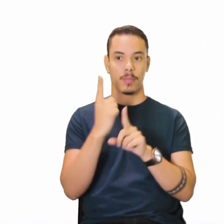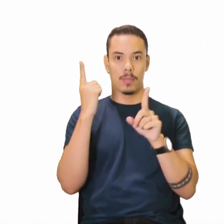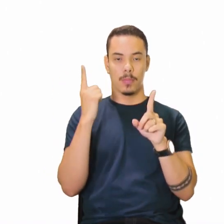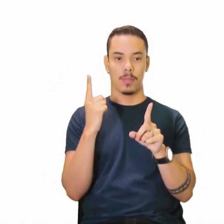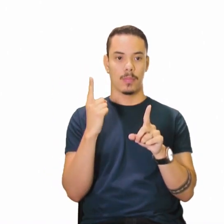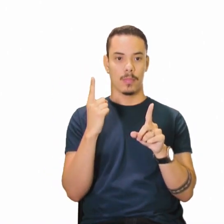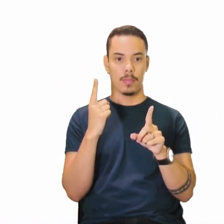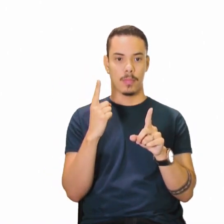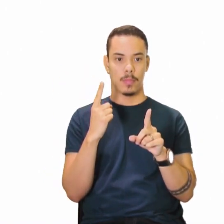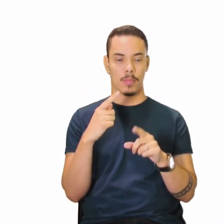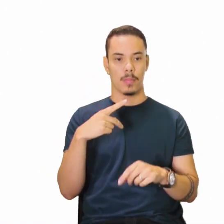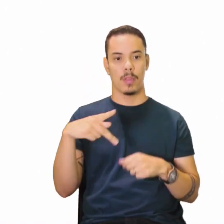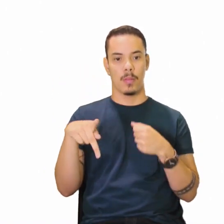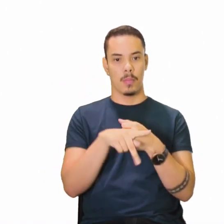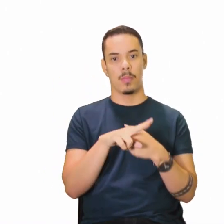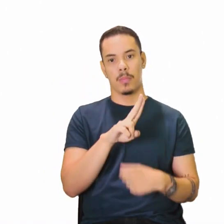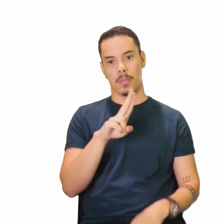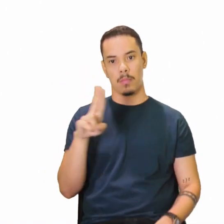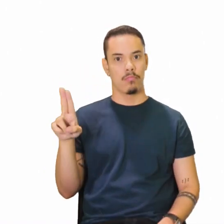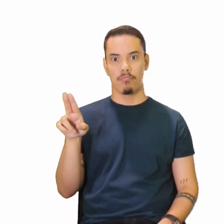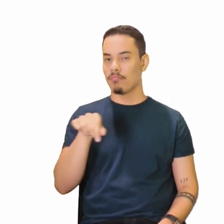encontramos pronome